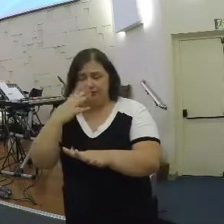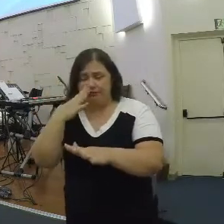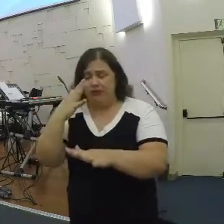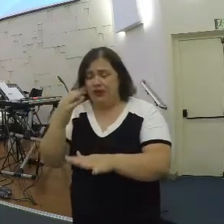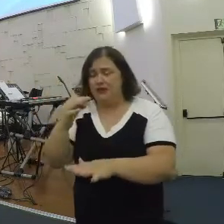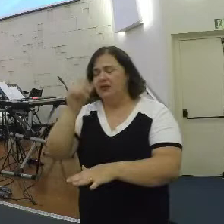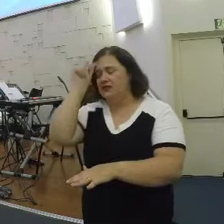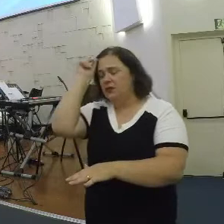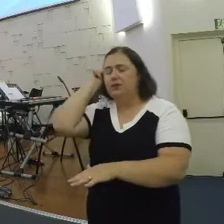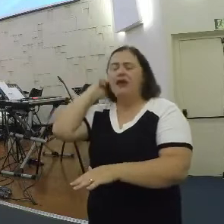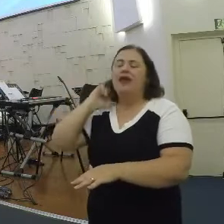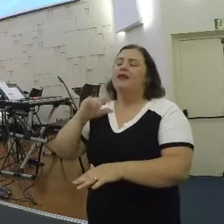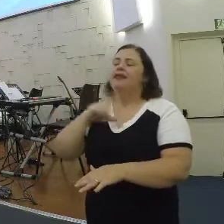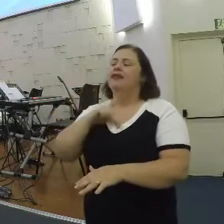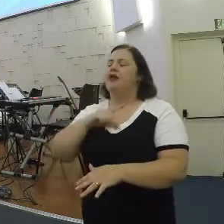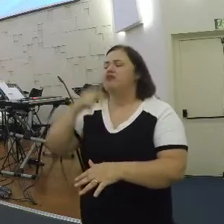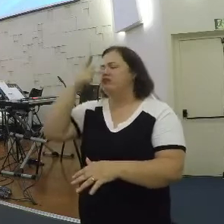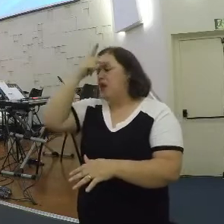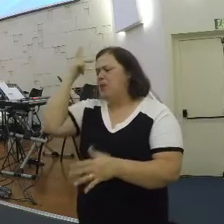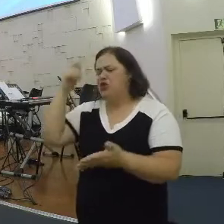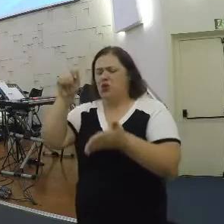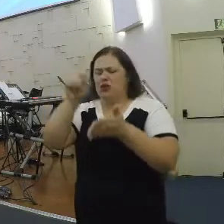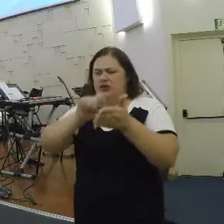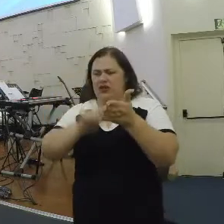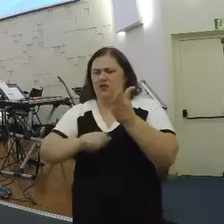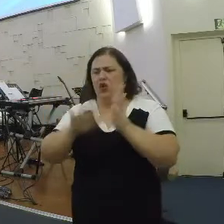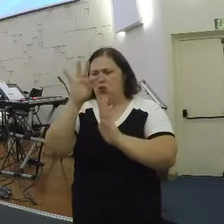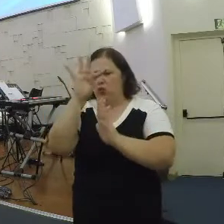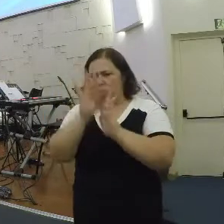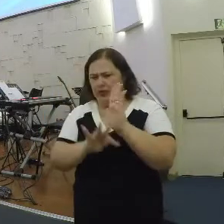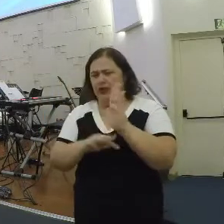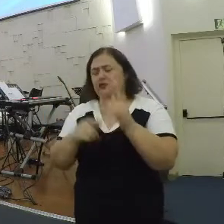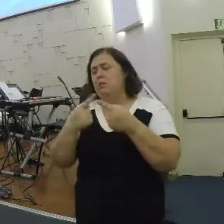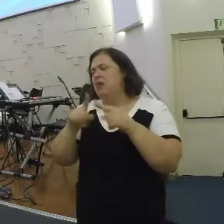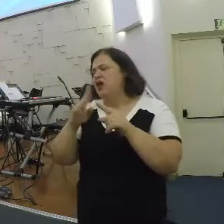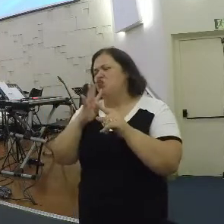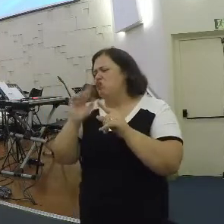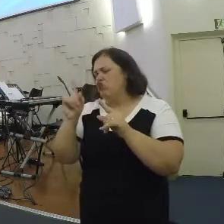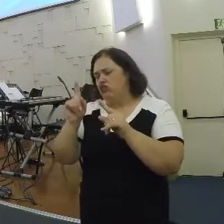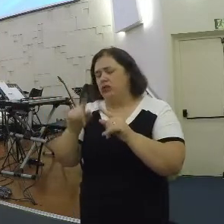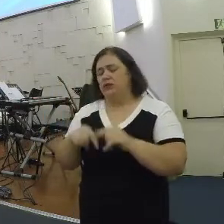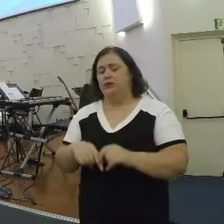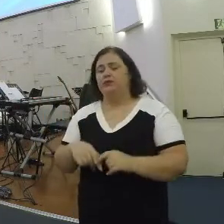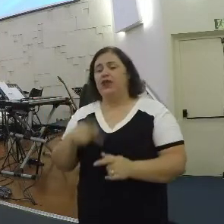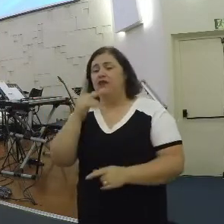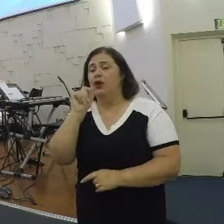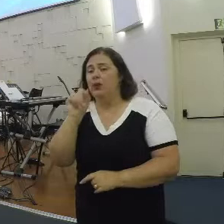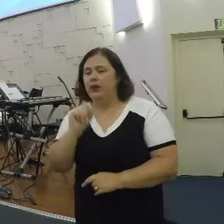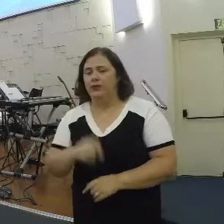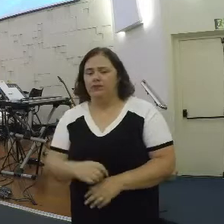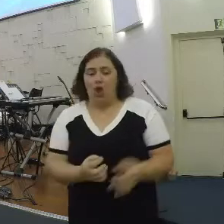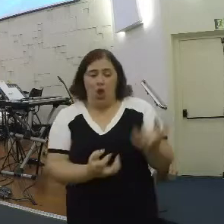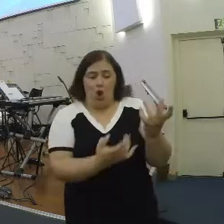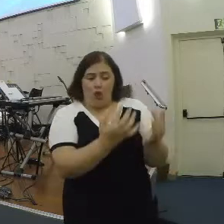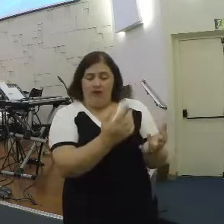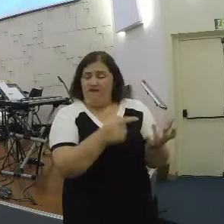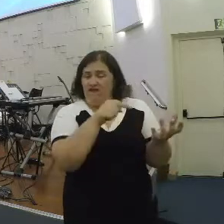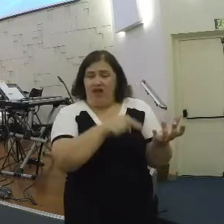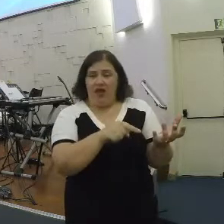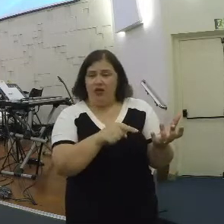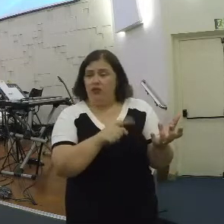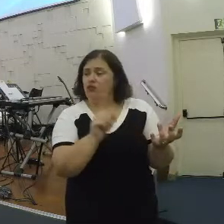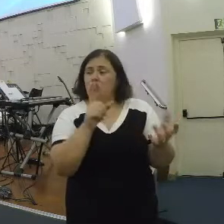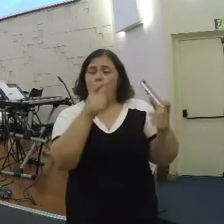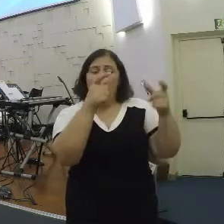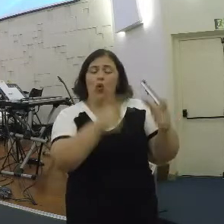Autor desconhecido. Esse escritor disse o seguinte: o inferno não é o lugar de quem pecou,